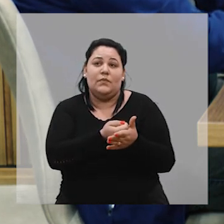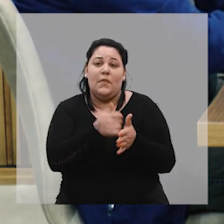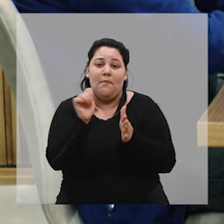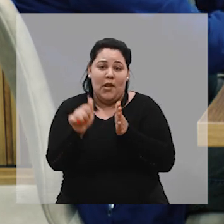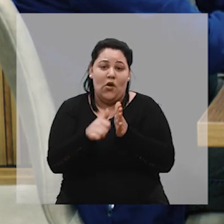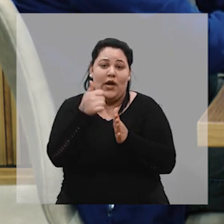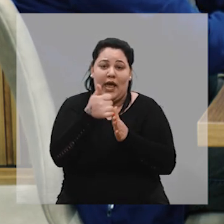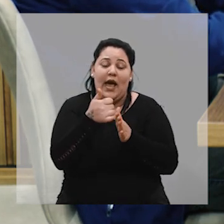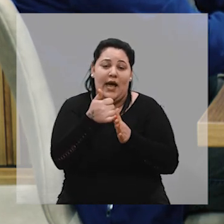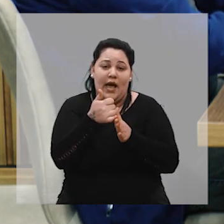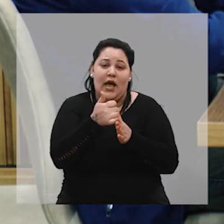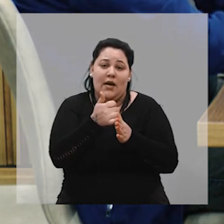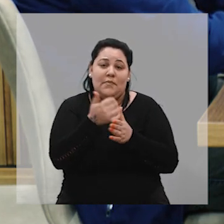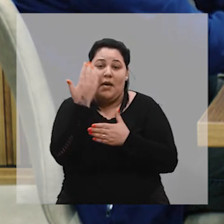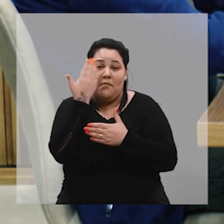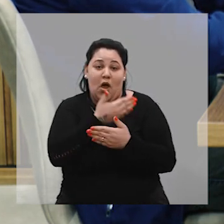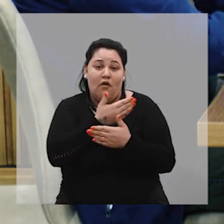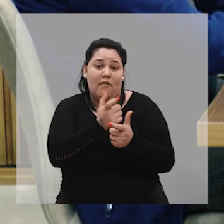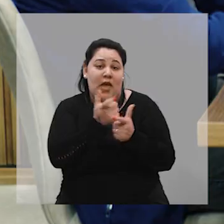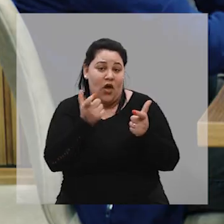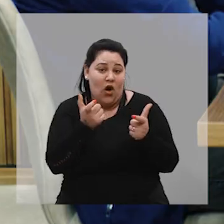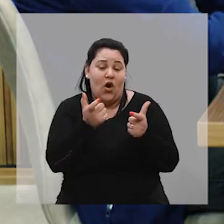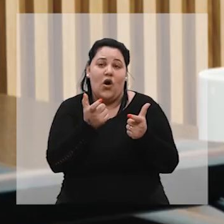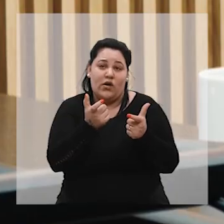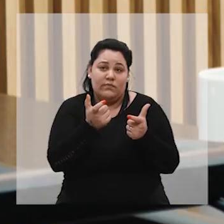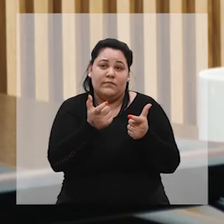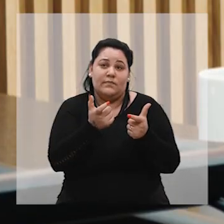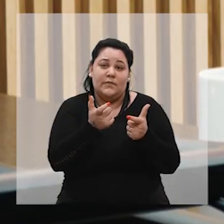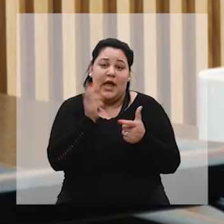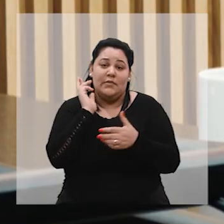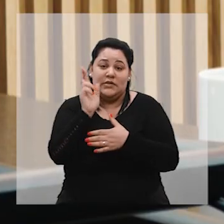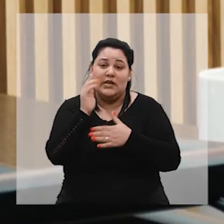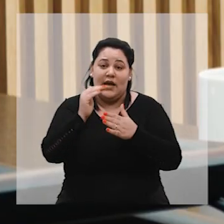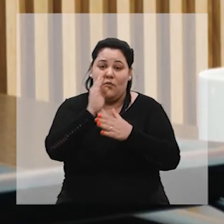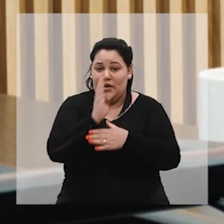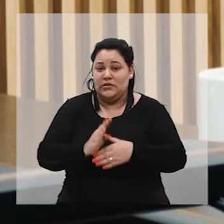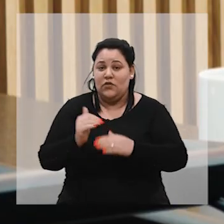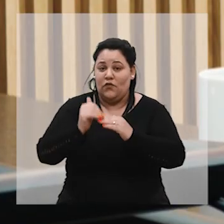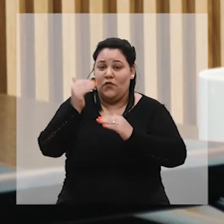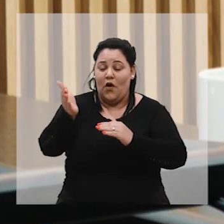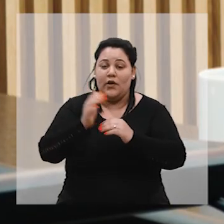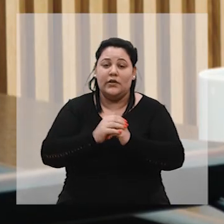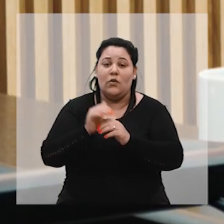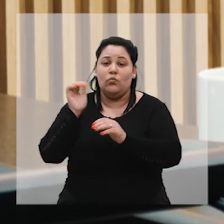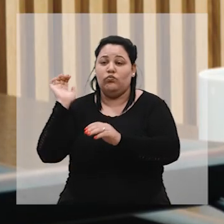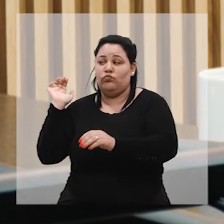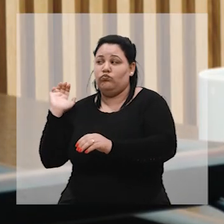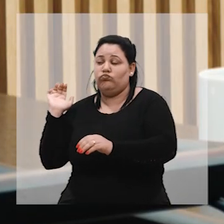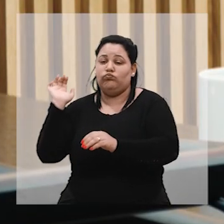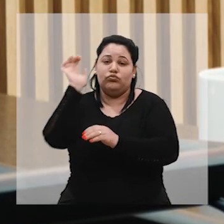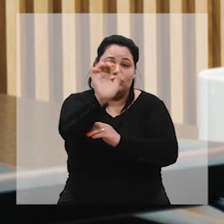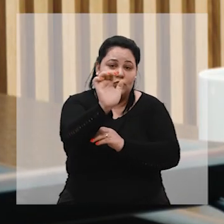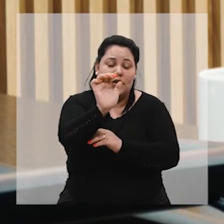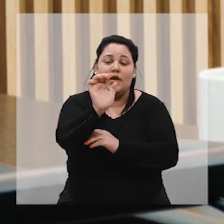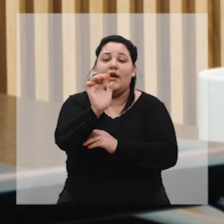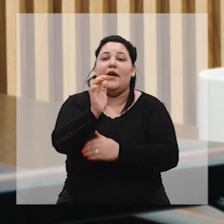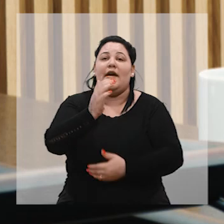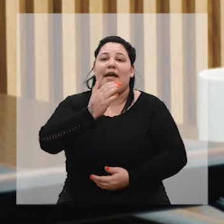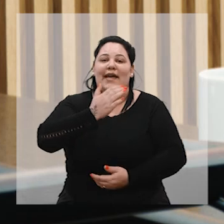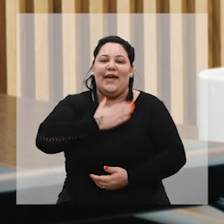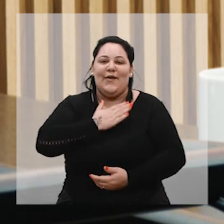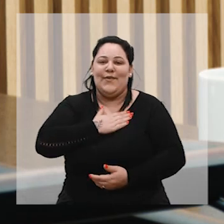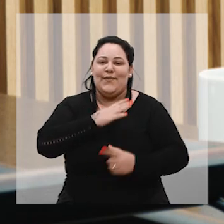índice para provas maiores daqui a pouco, para representar até mesmo o Brasil fora, né? Então, o arremesso de peso